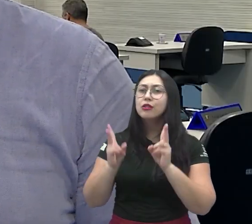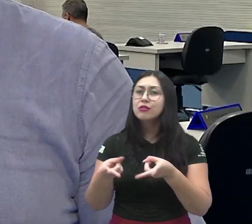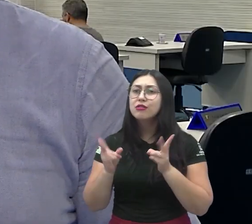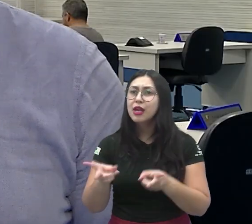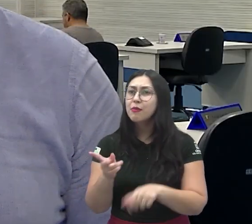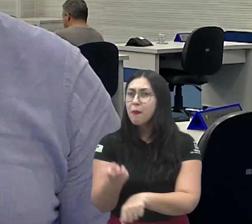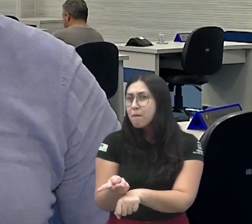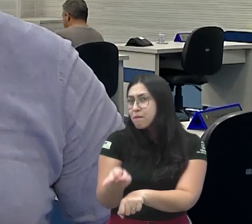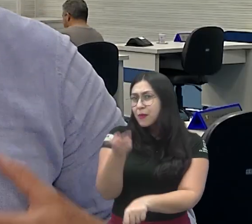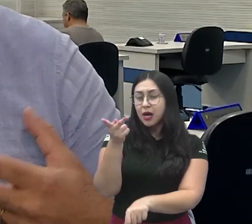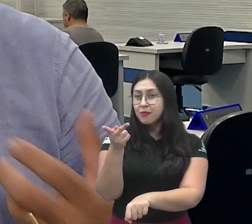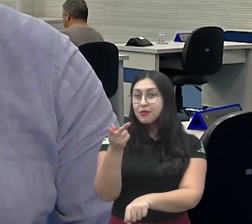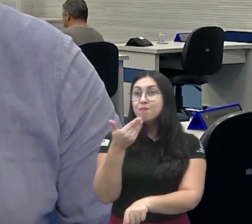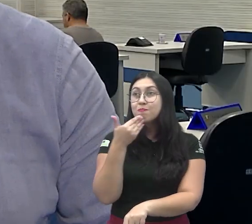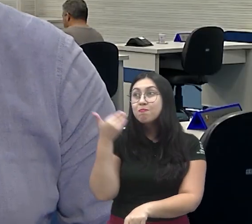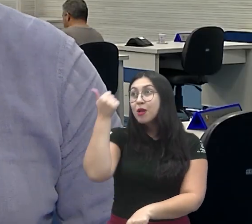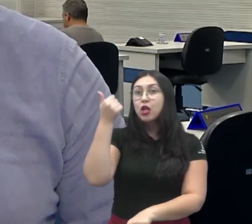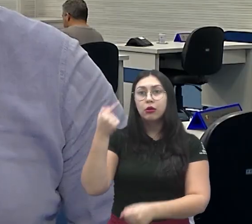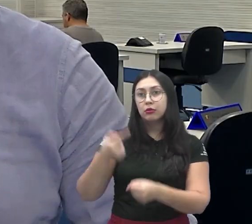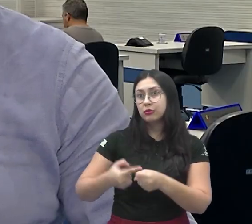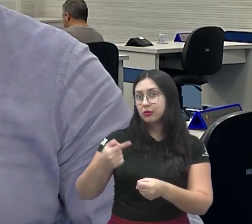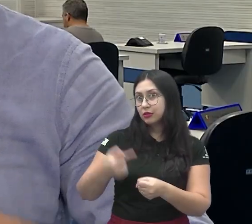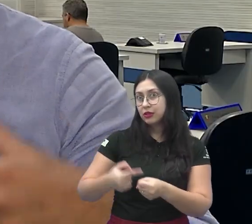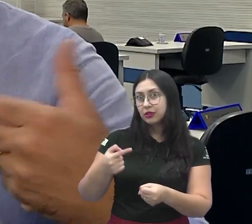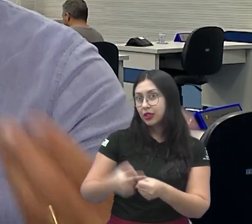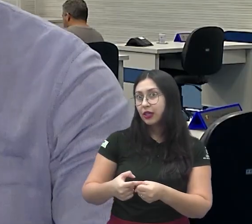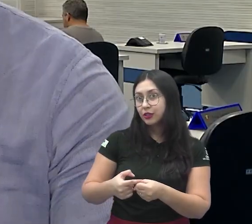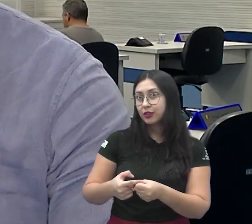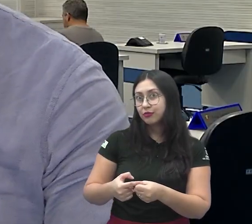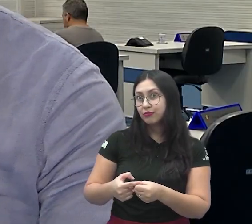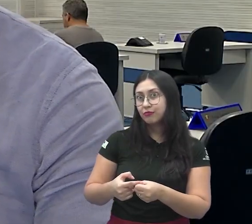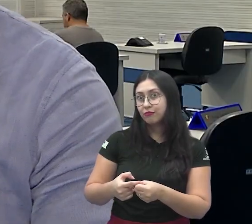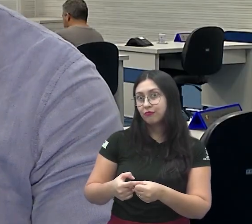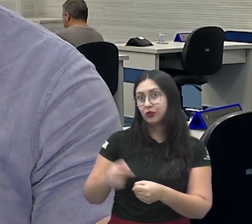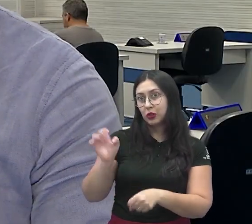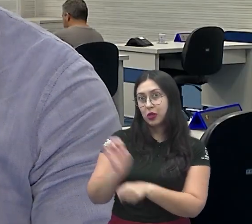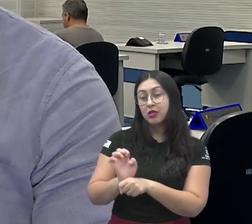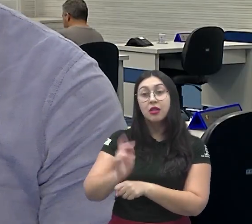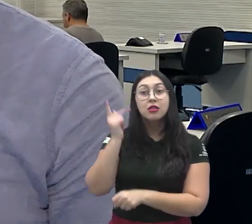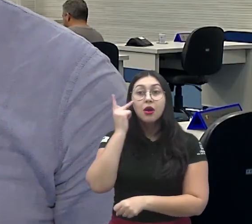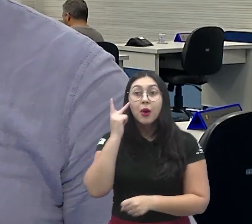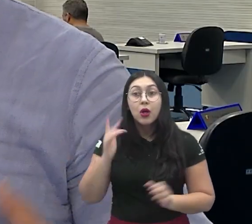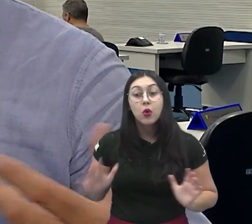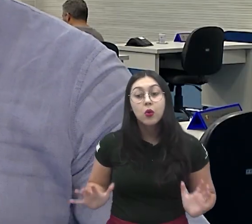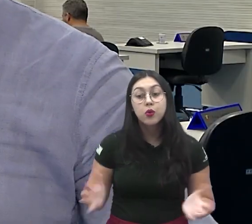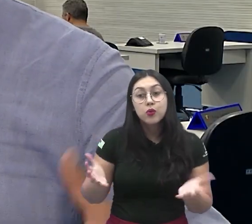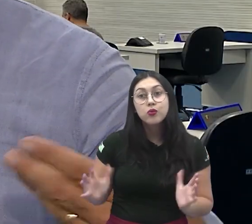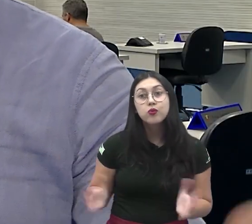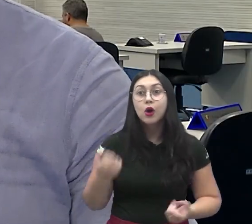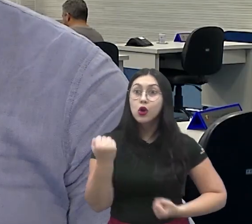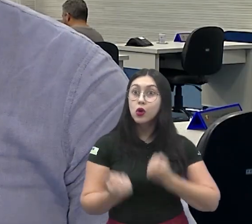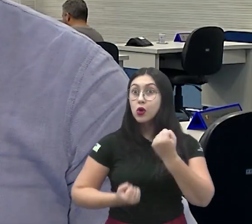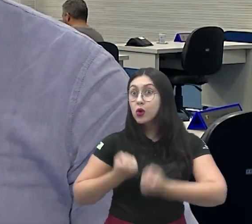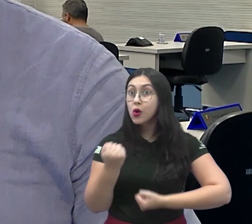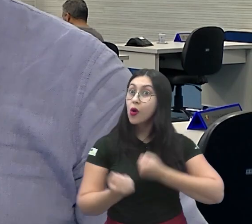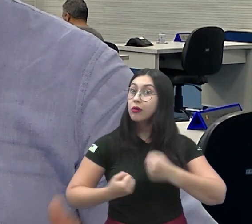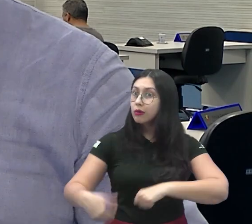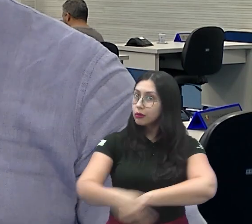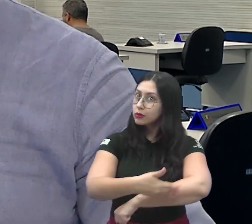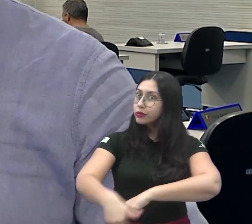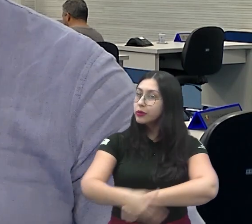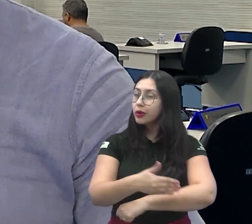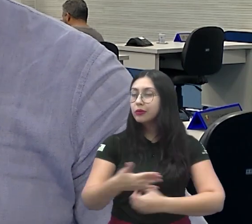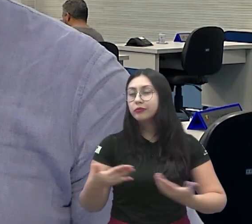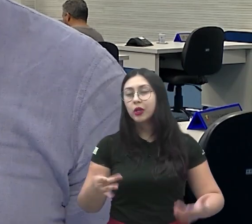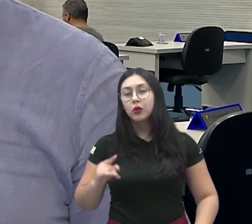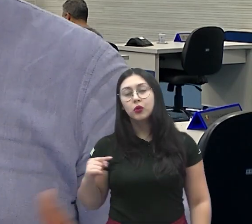é cidade que vem recebendo prêmios de uma das melhores cidades do interior, que mais promovem também